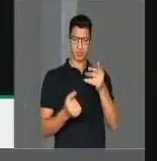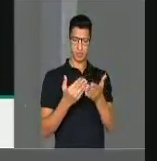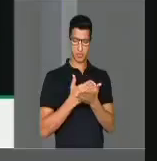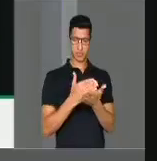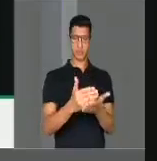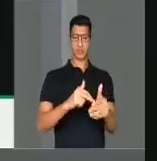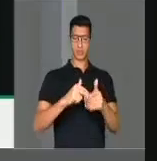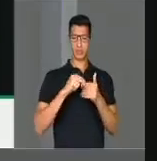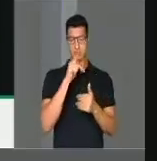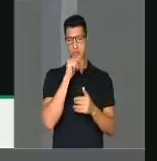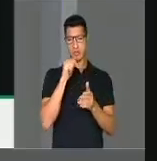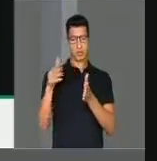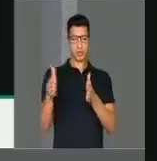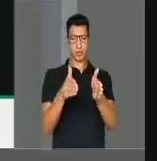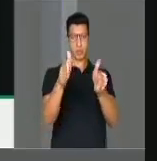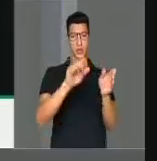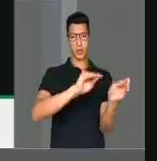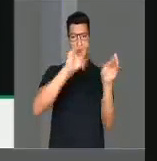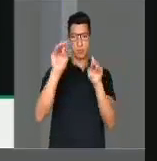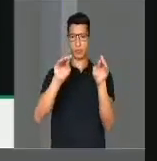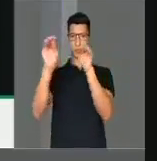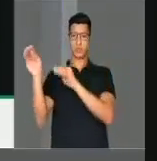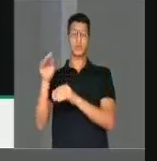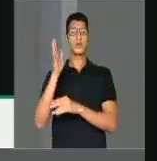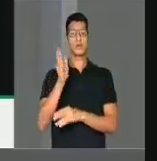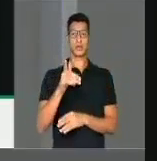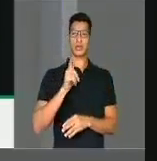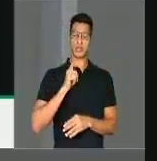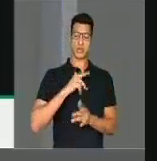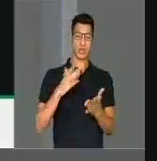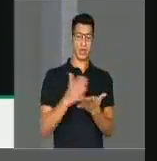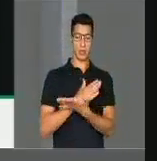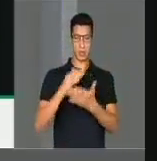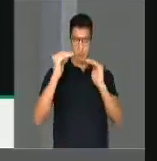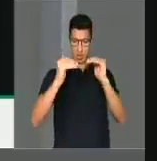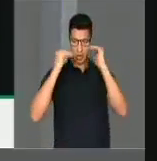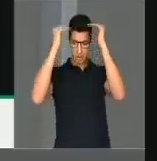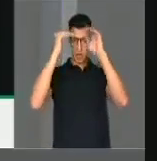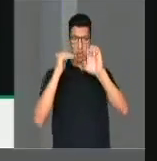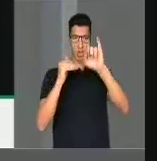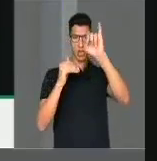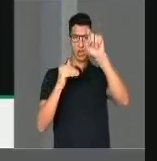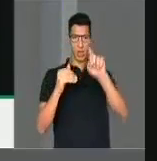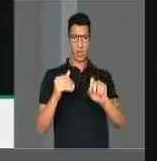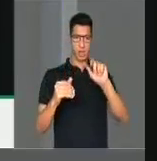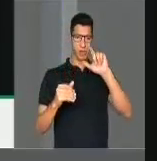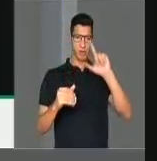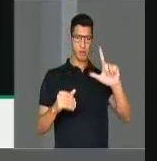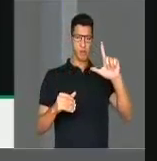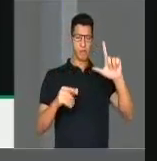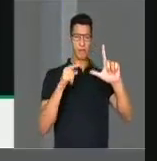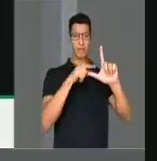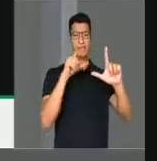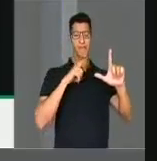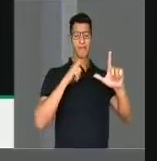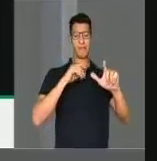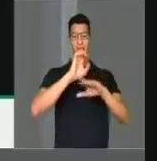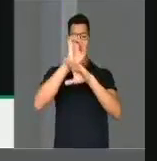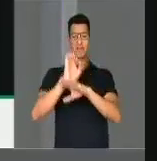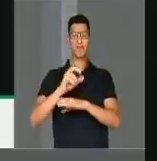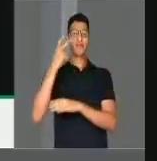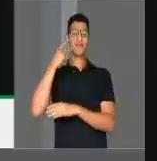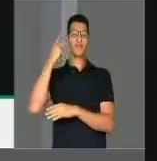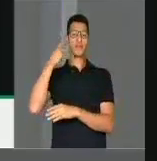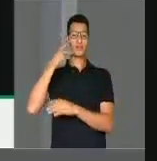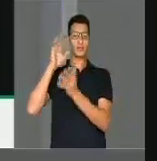serão beneficiados por essa transposição dessas águas, que hoje já está bem avançado, o eixo leste, que encontra-se os